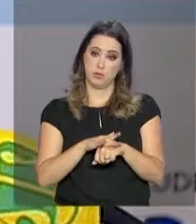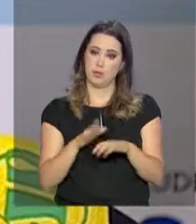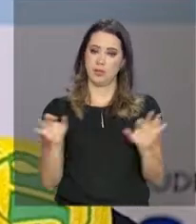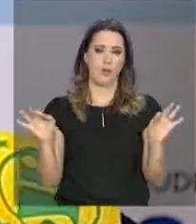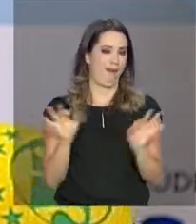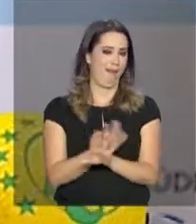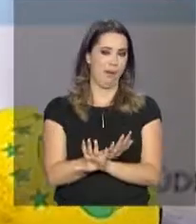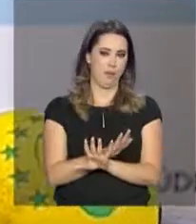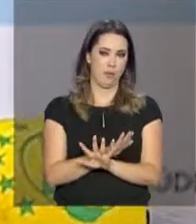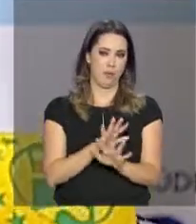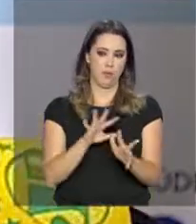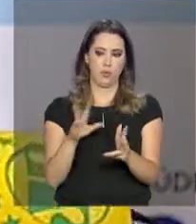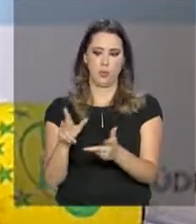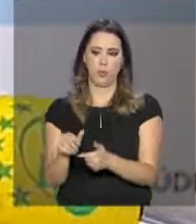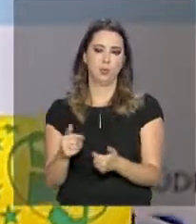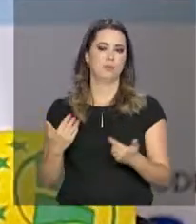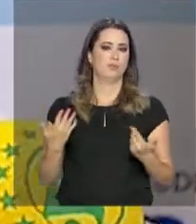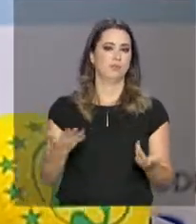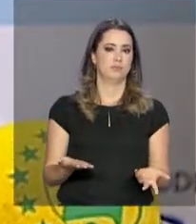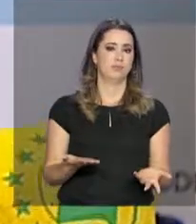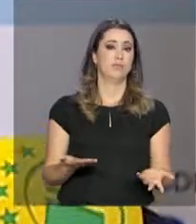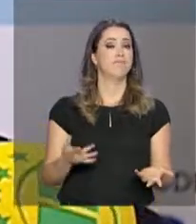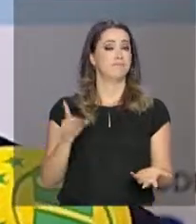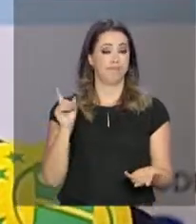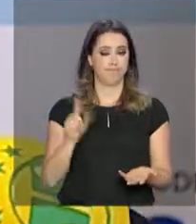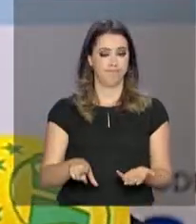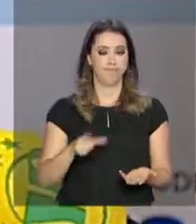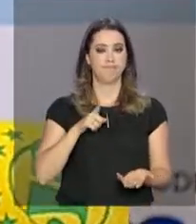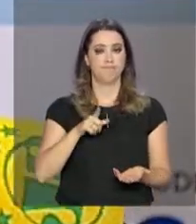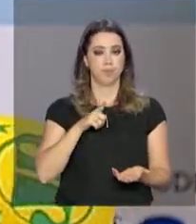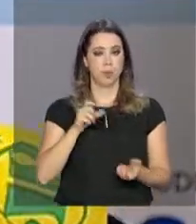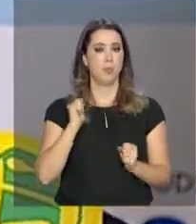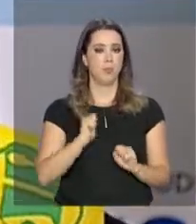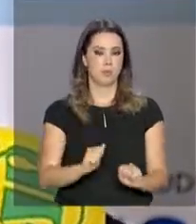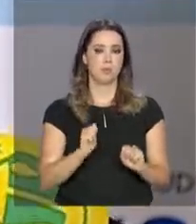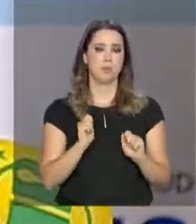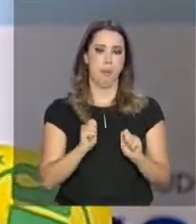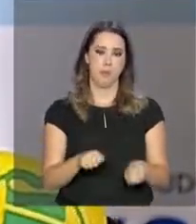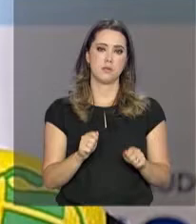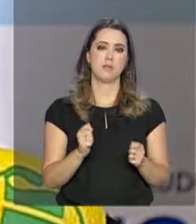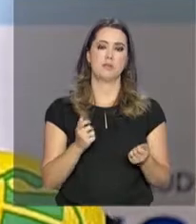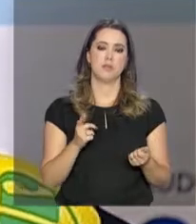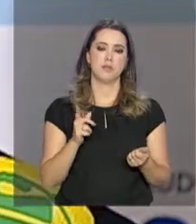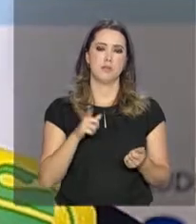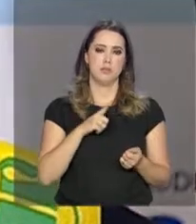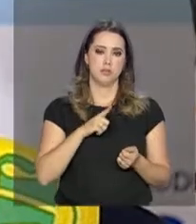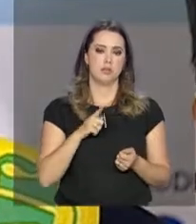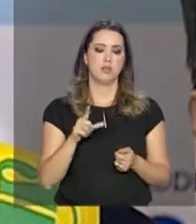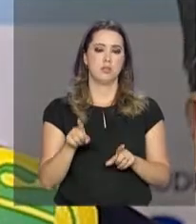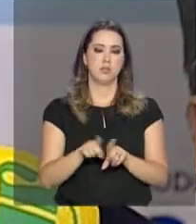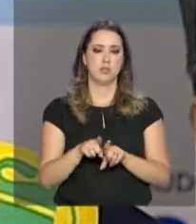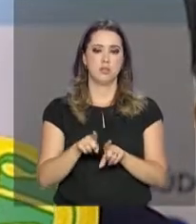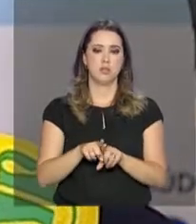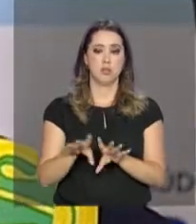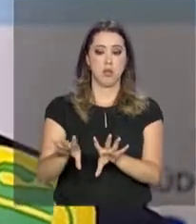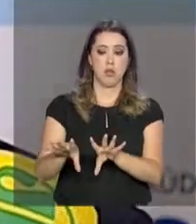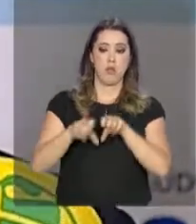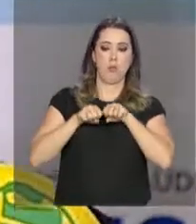banida dada do mundo então há uma possibilidade muito grande disse